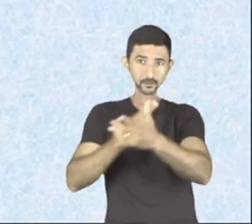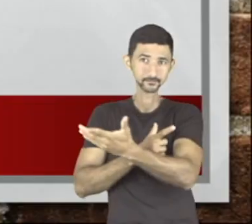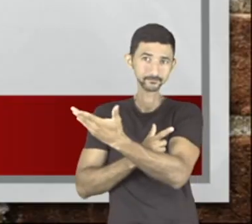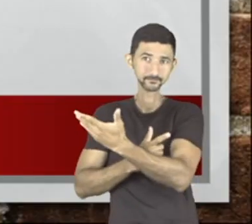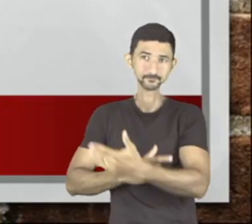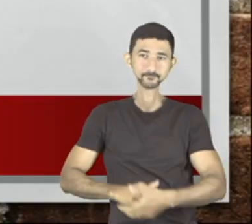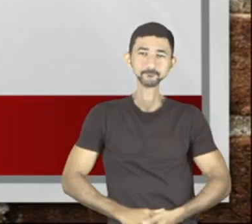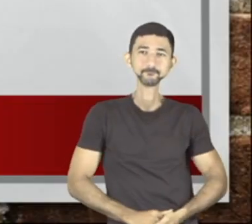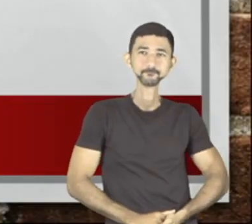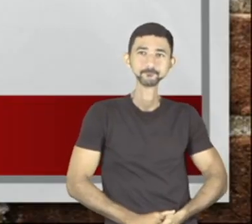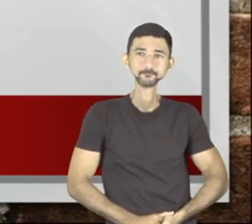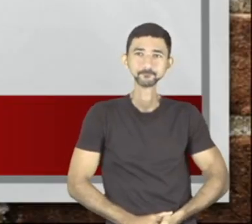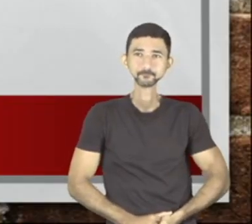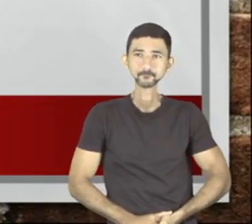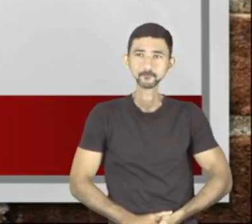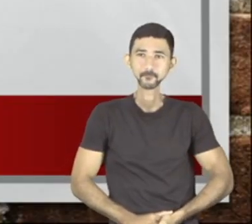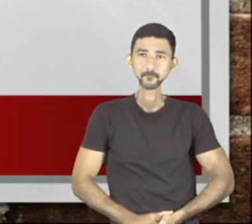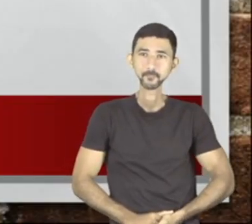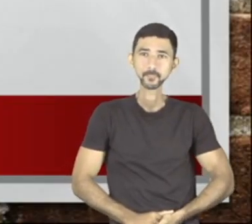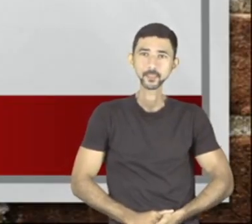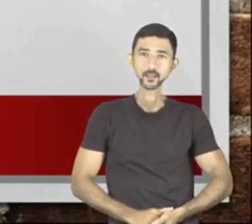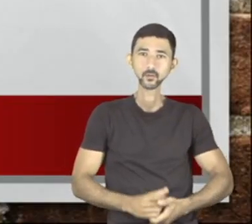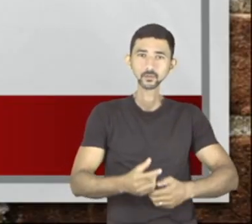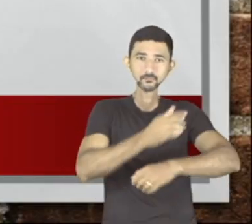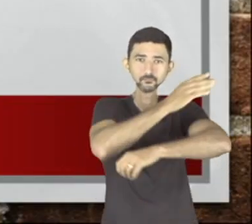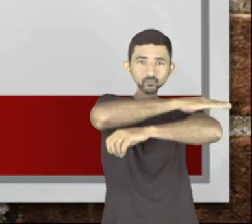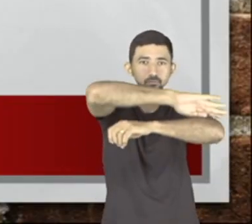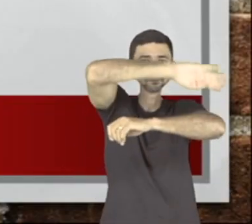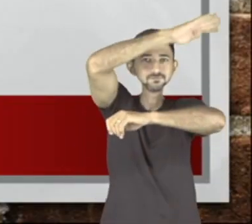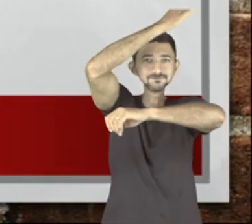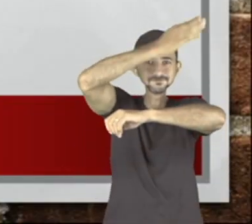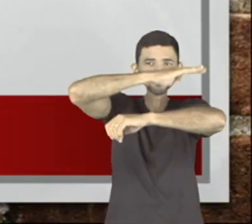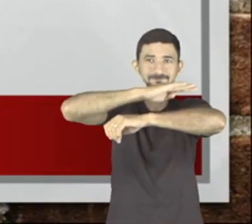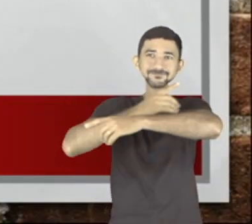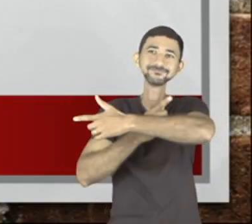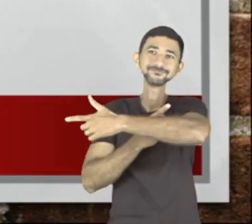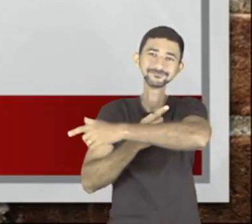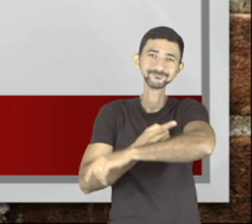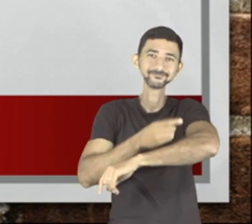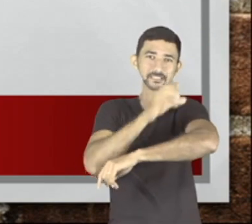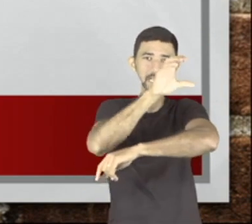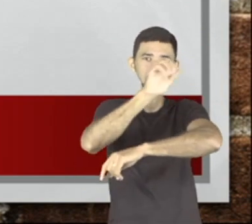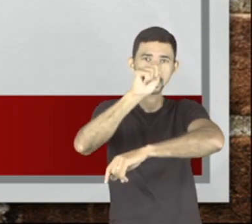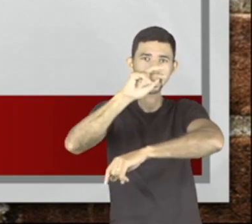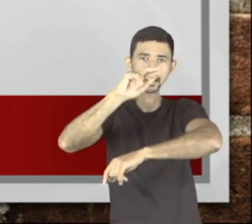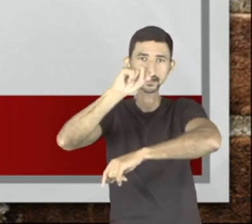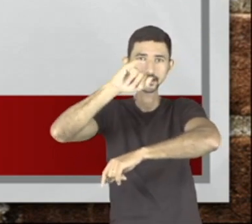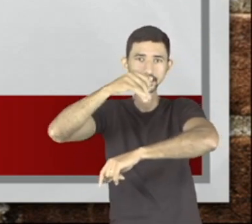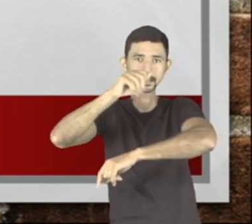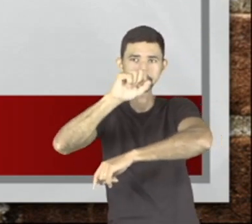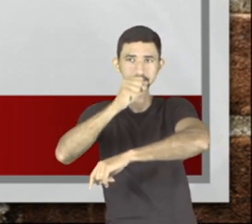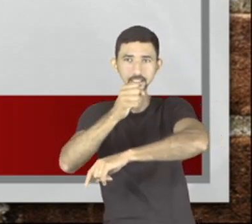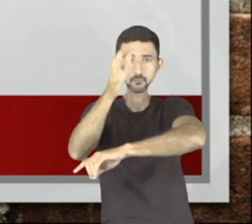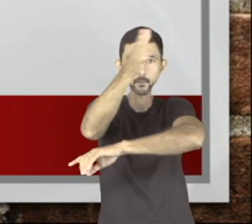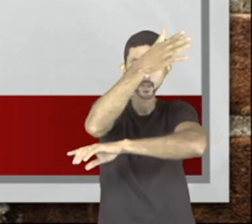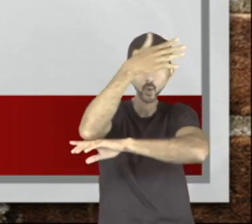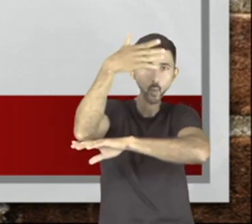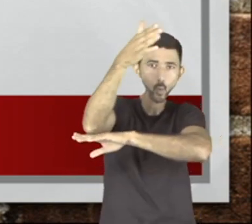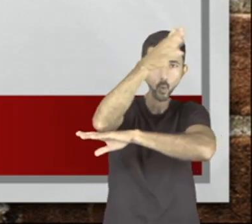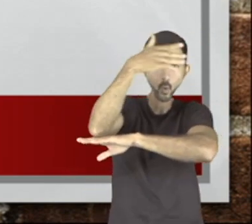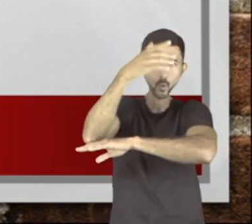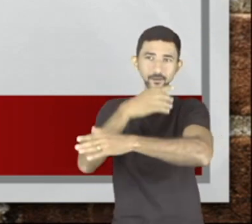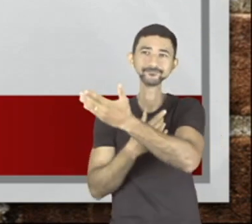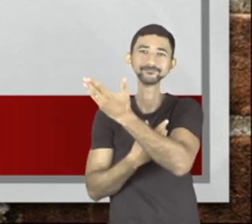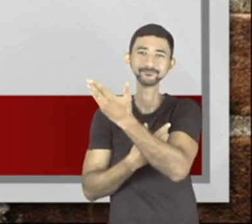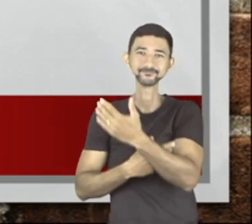do Pará. Olha só a foto para vocês da Serra dos Carajás e a nossa bandeira já tremulando aí para